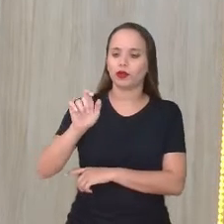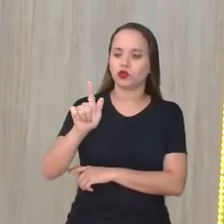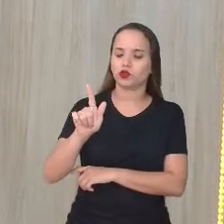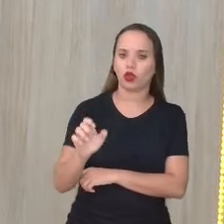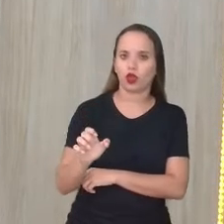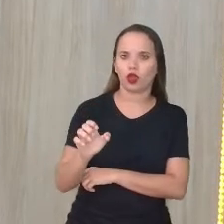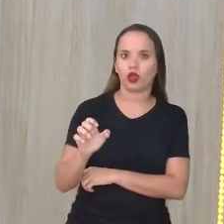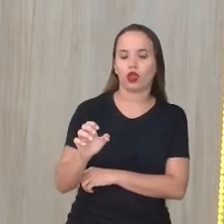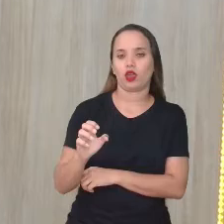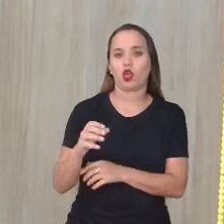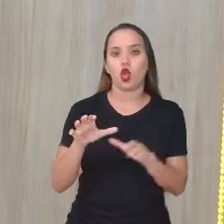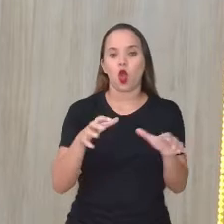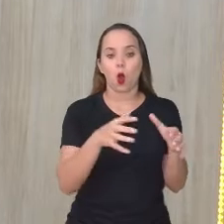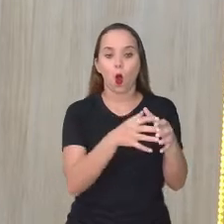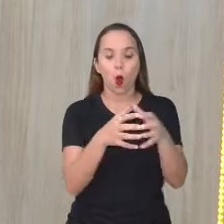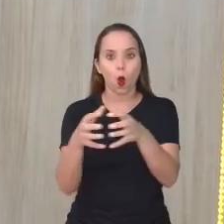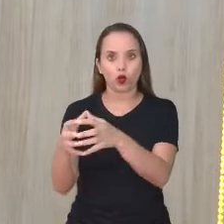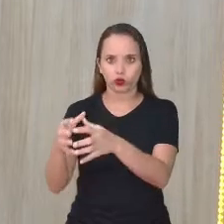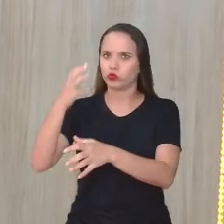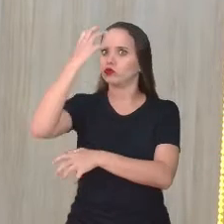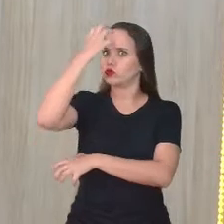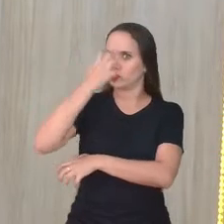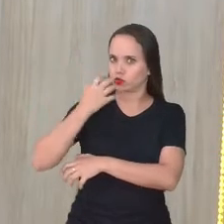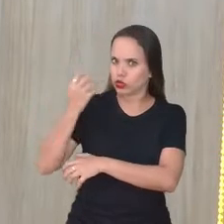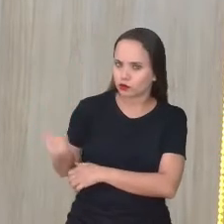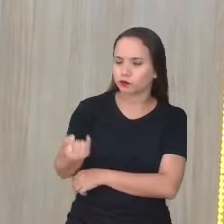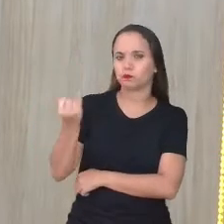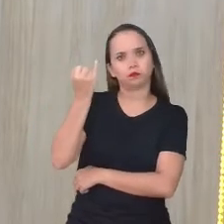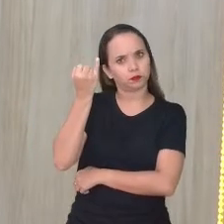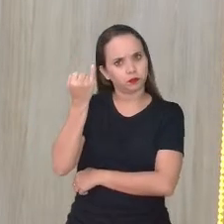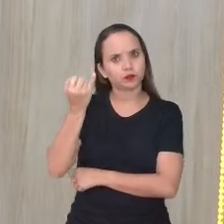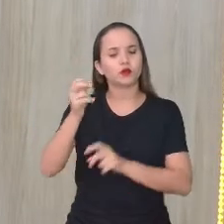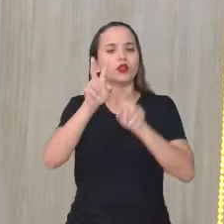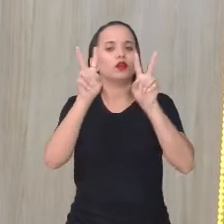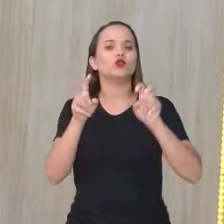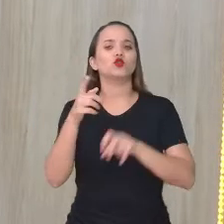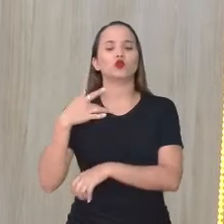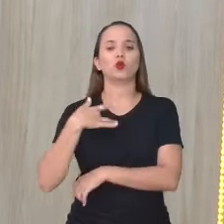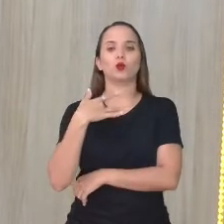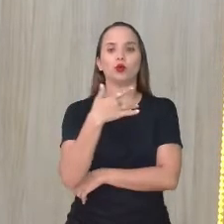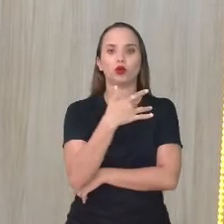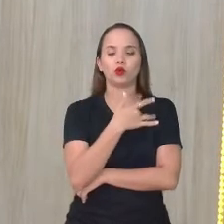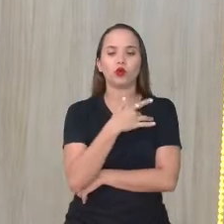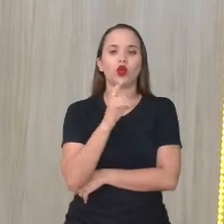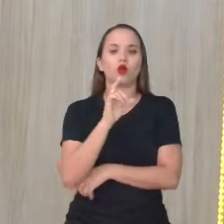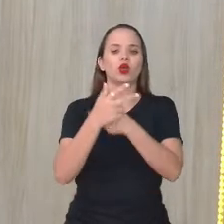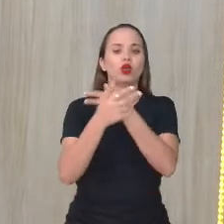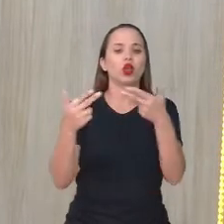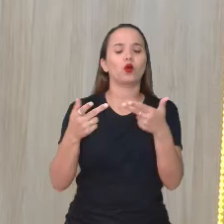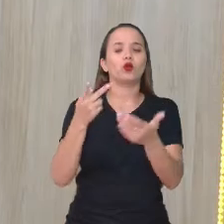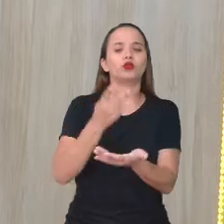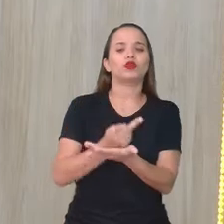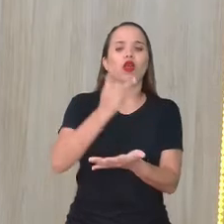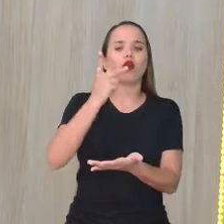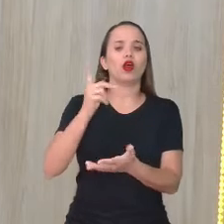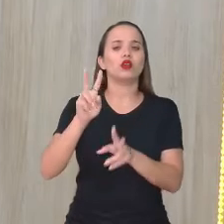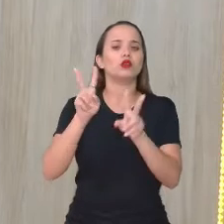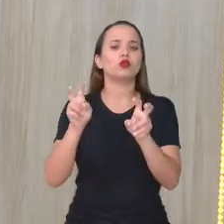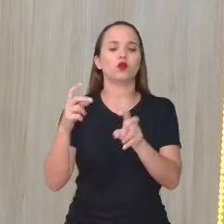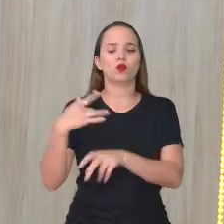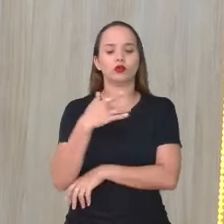seja, órgãos bem sérios, a gente falar a respeito do que está acontecendo com a saúde